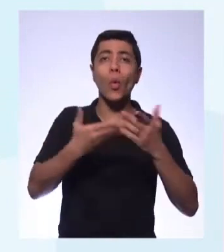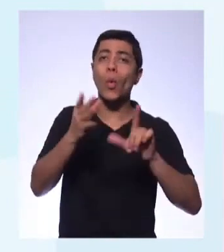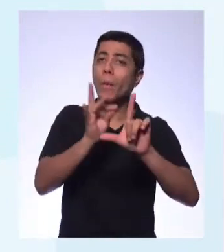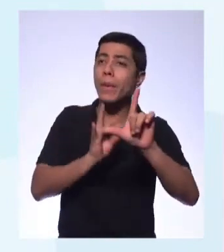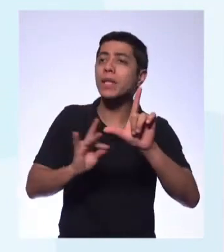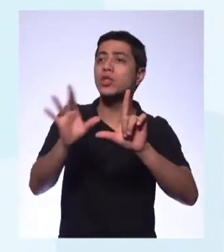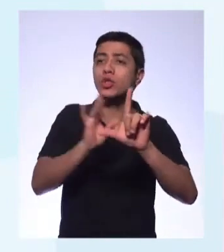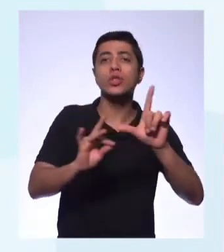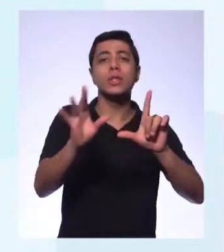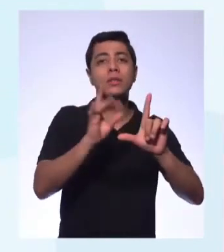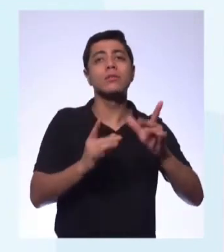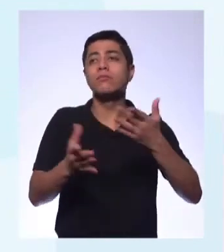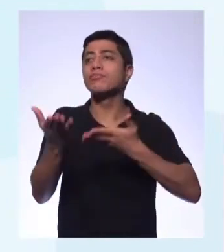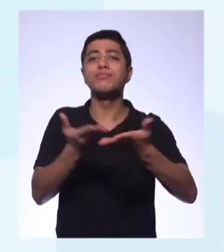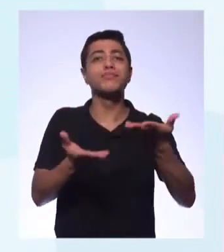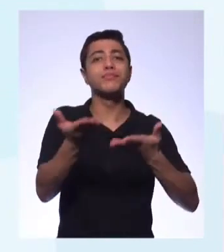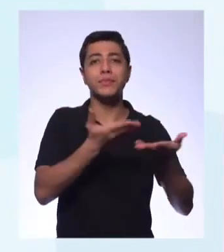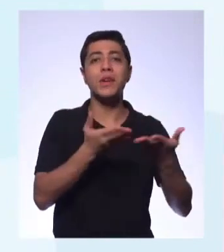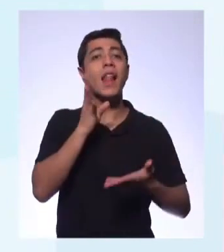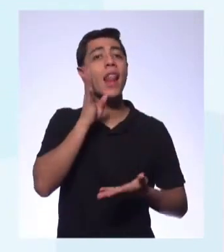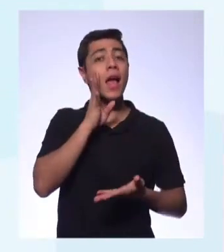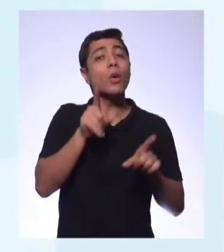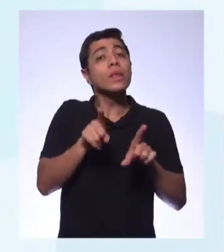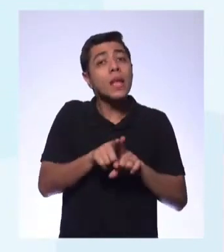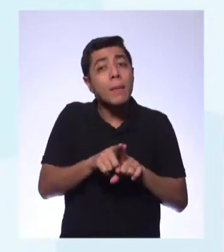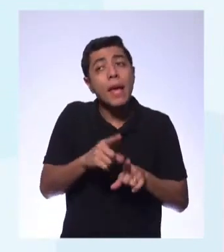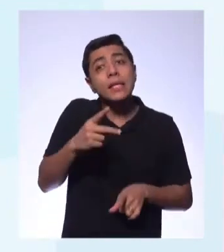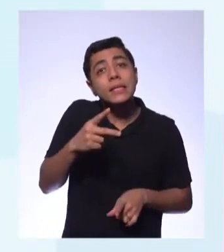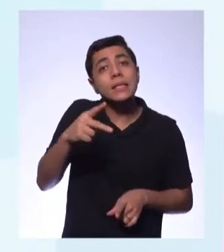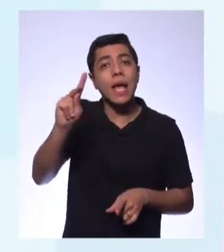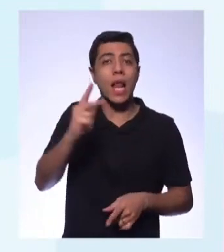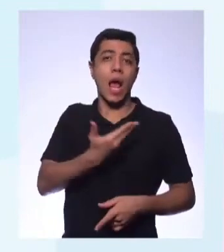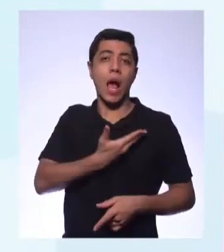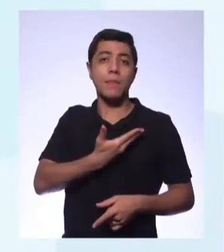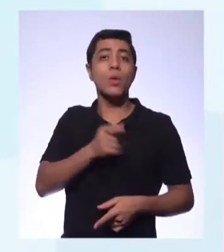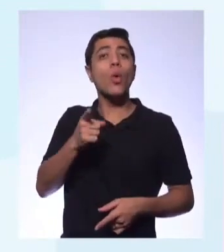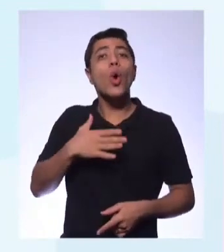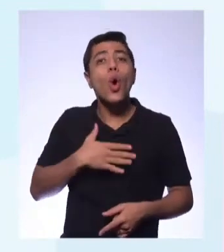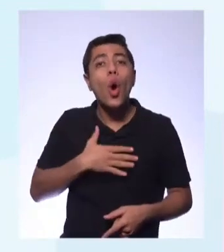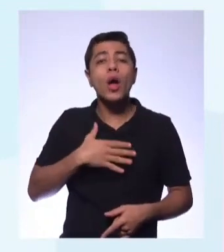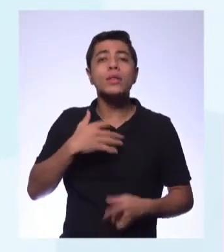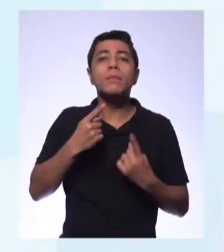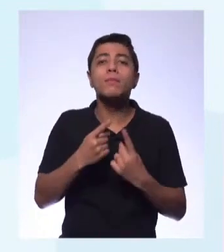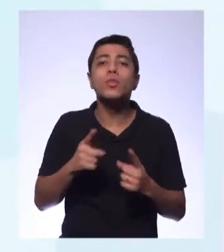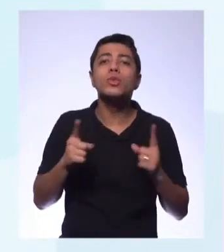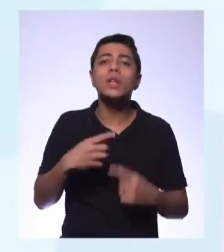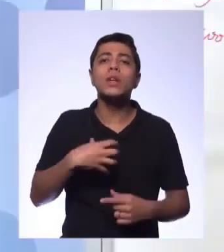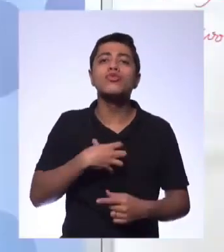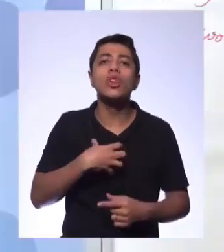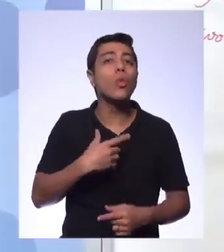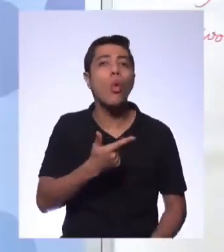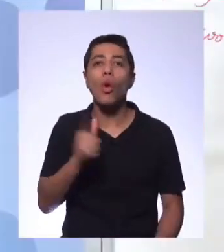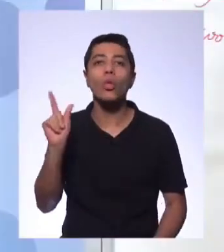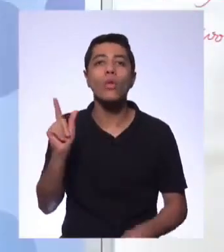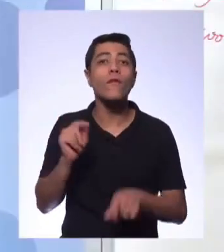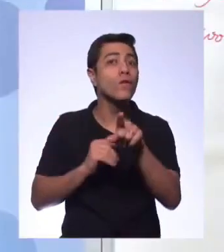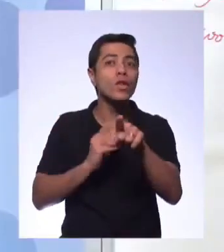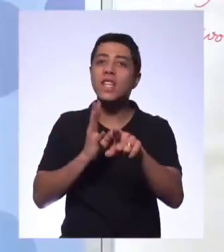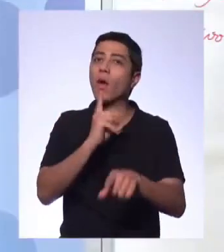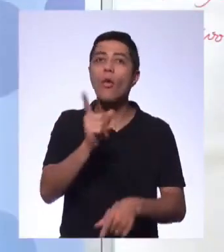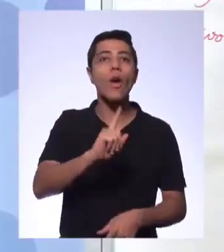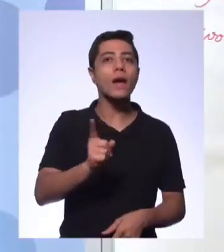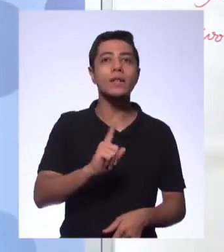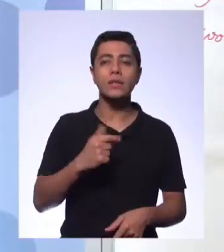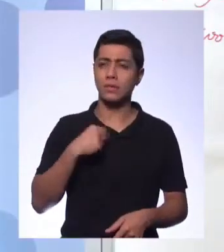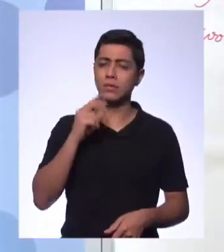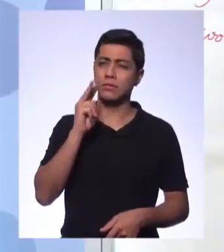deles. Vai ser interessante também você ouvir, talvez, outros estilos musicais que você nem imagine que existem, né, que você nem conheça, tá bom? É uma forma